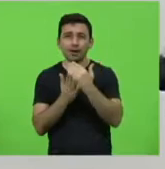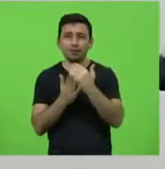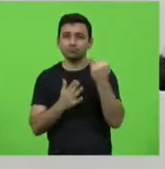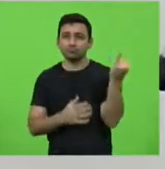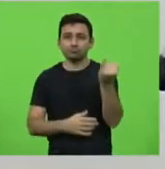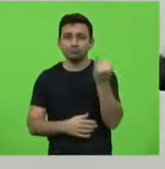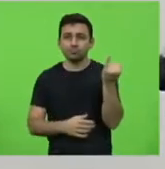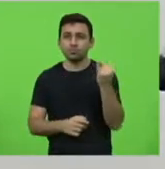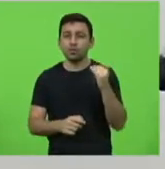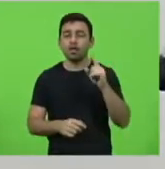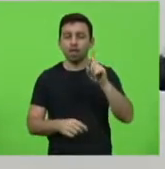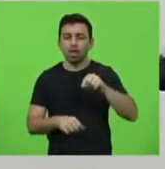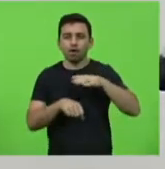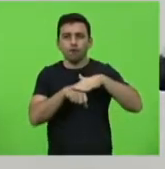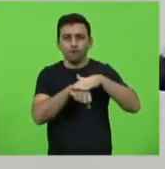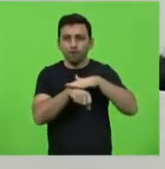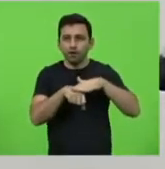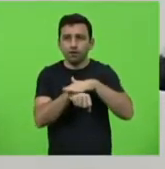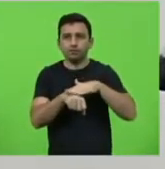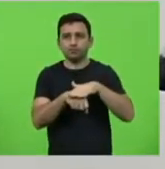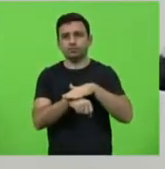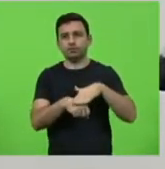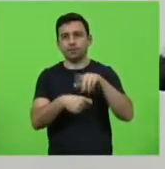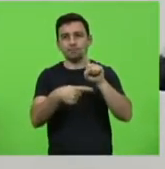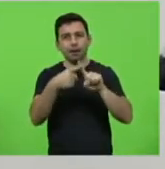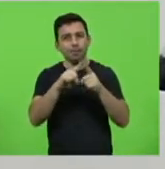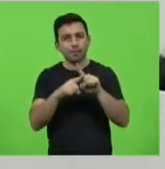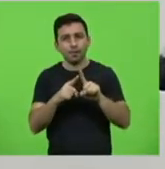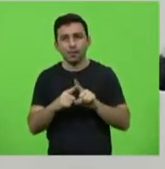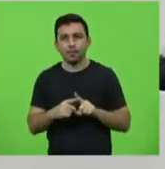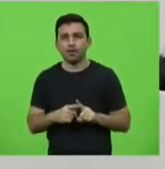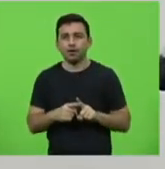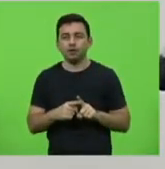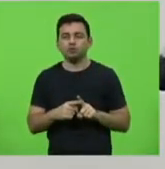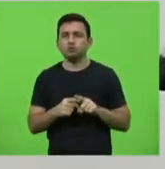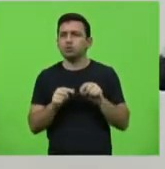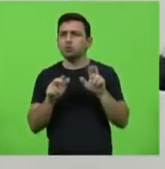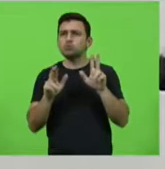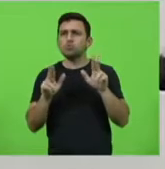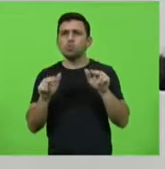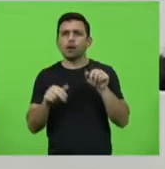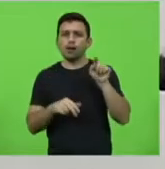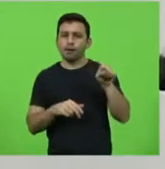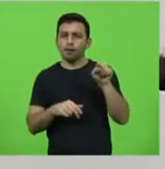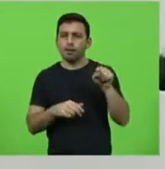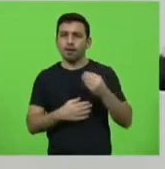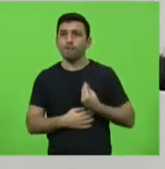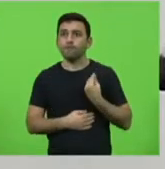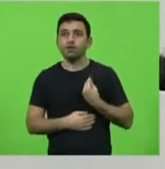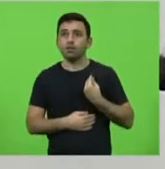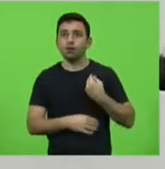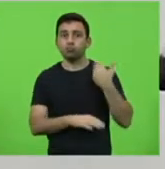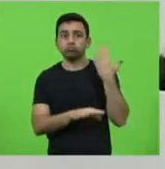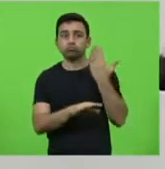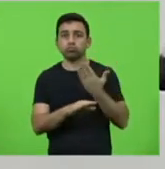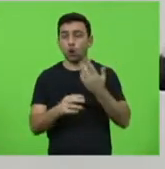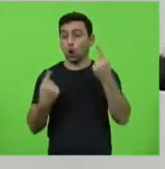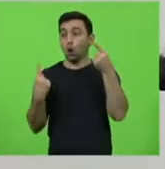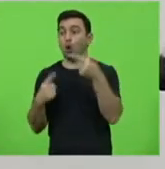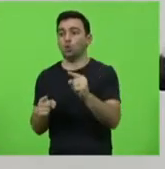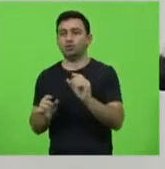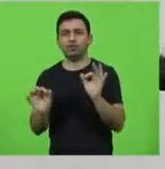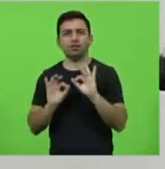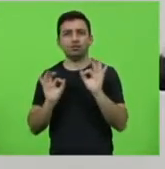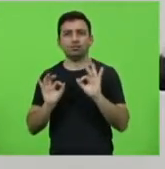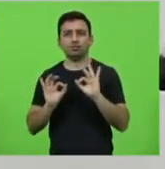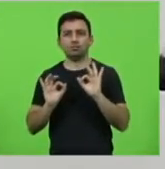a conversa. Ele não precisa, e nunca precisou, a vida dele inteira, ameaçar ninguém.